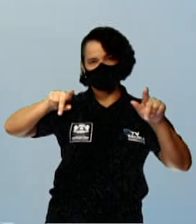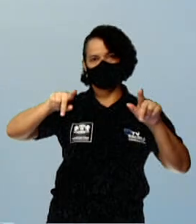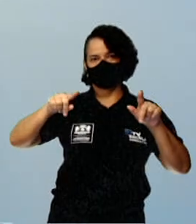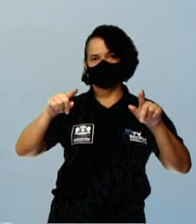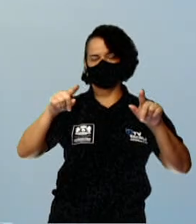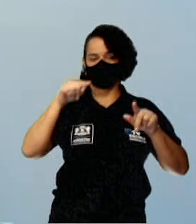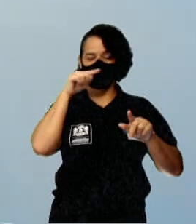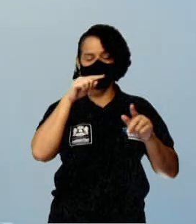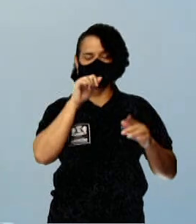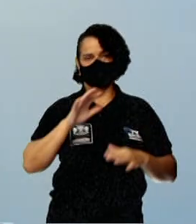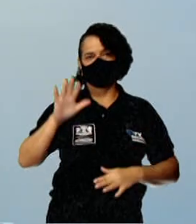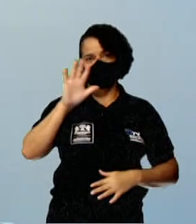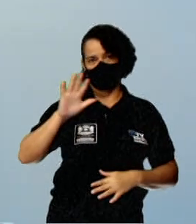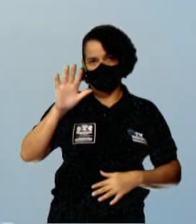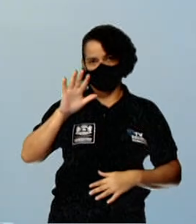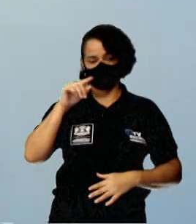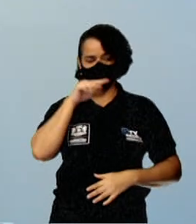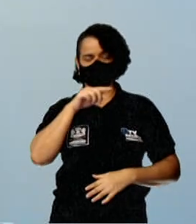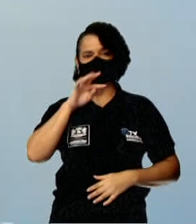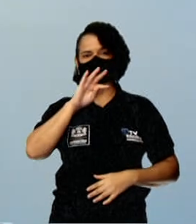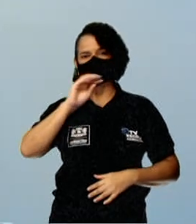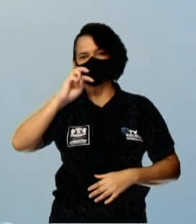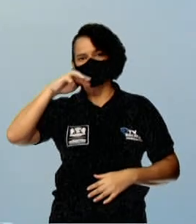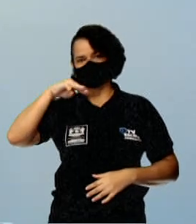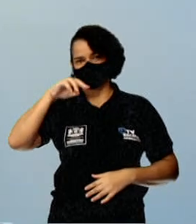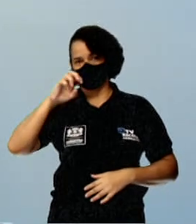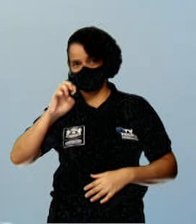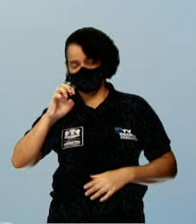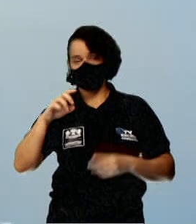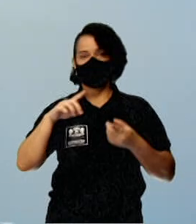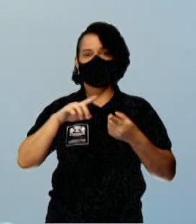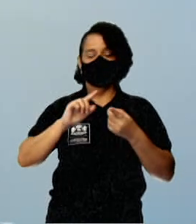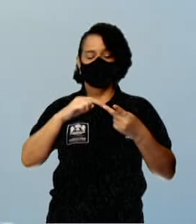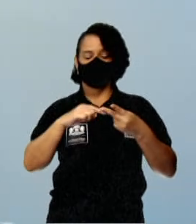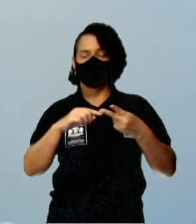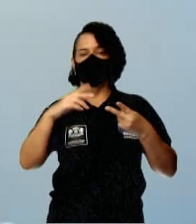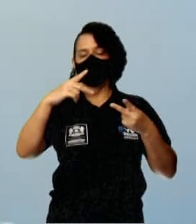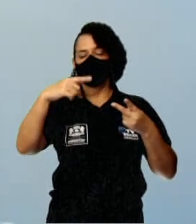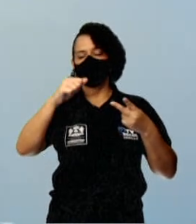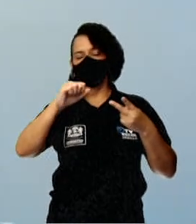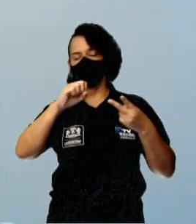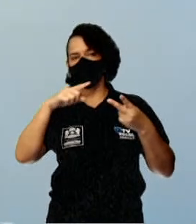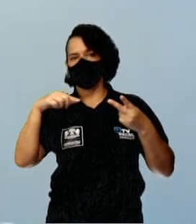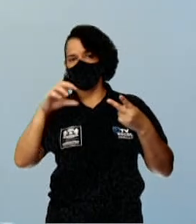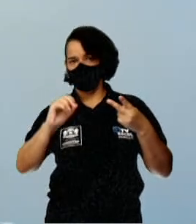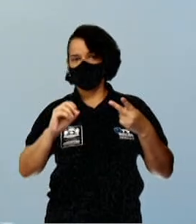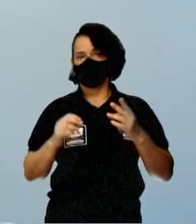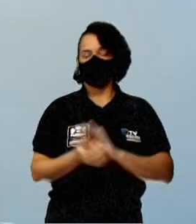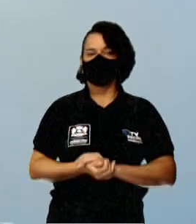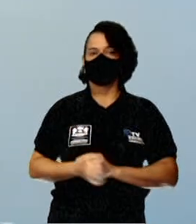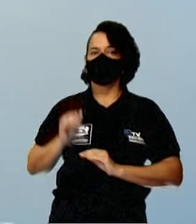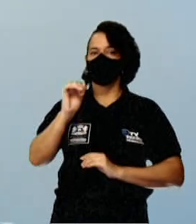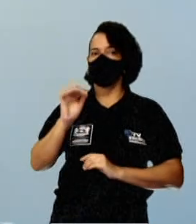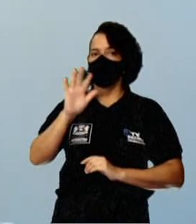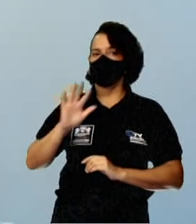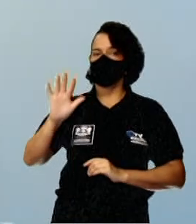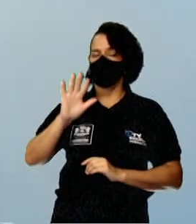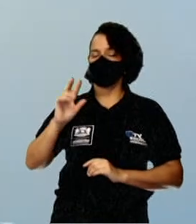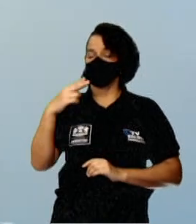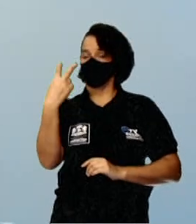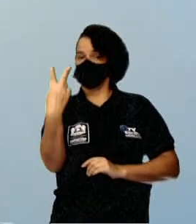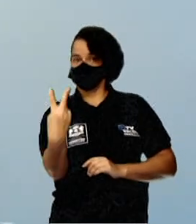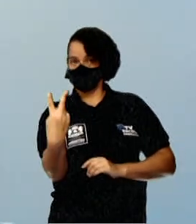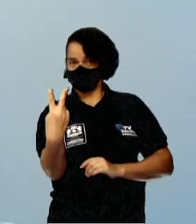No caso, tem e pão. E a figura de duas bolinhas, vou usar uma palavra com